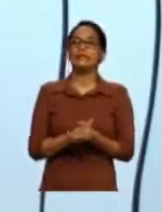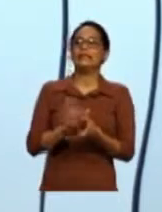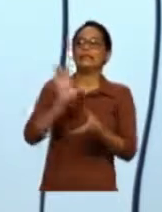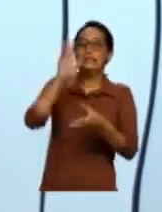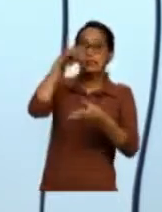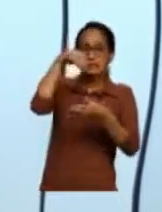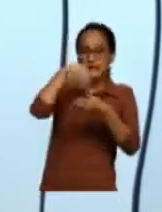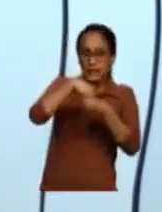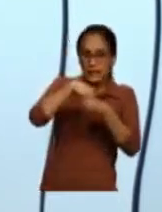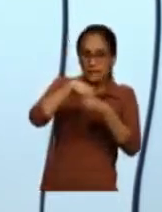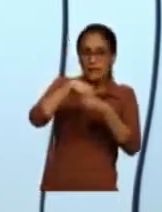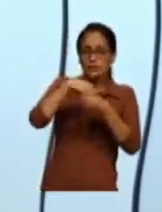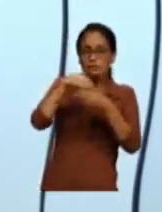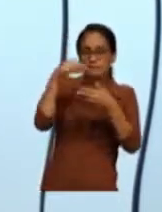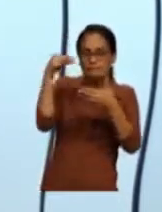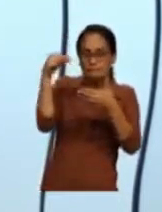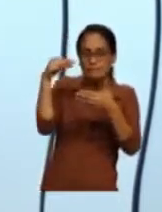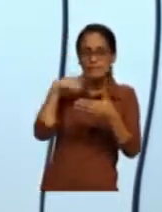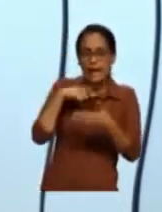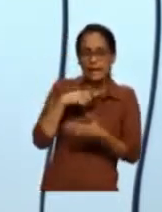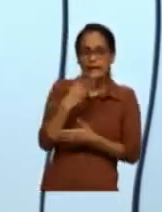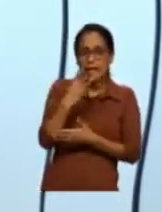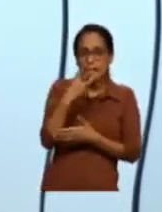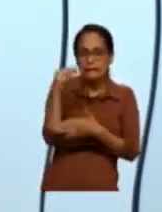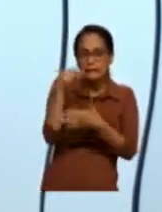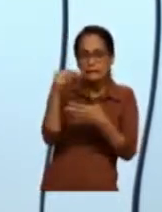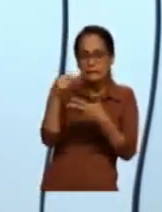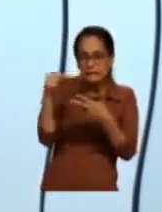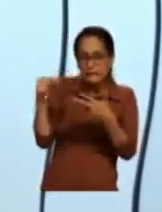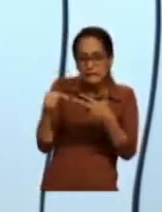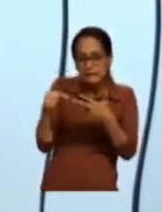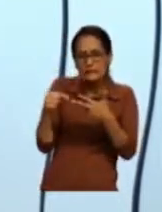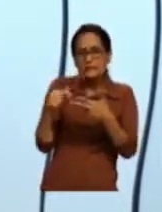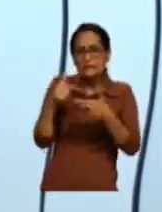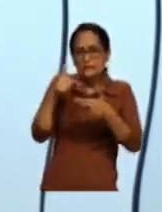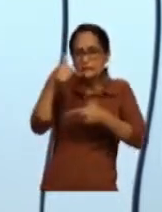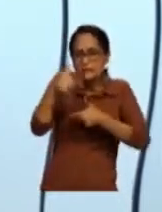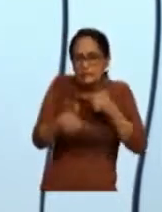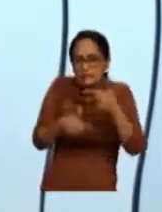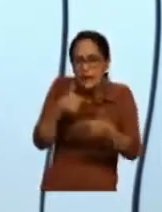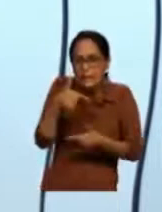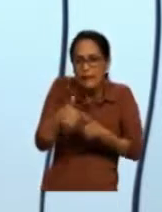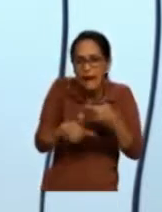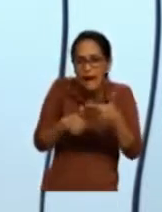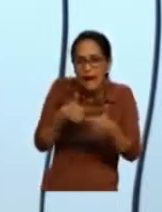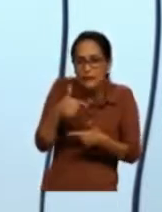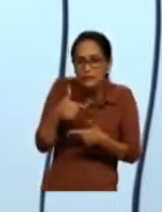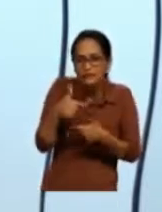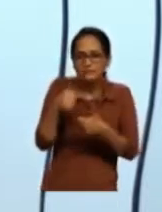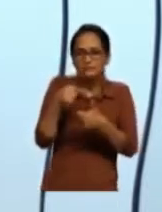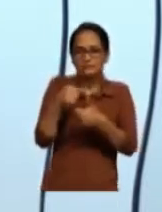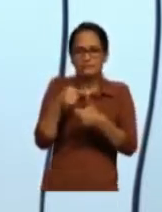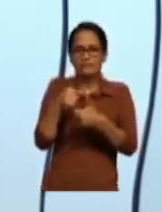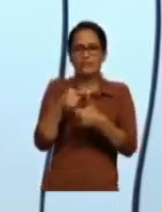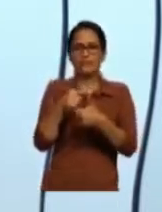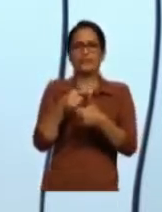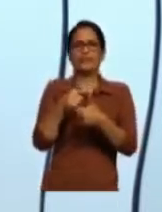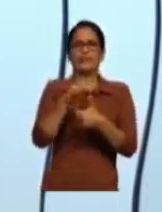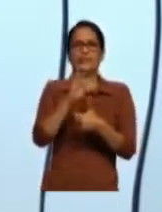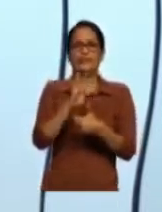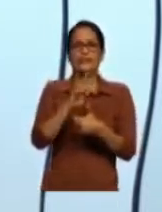vamos ter 3 proteínas específicas que vão fazer o trabalho. A transcriptase reversa,